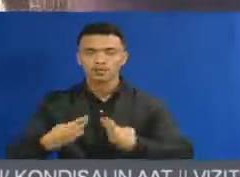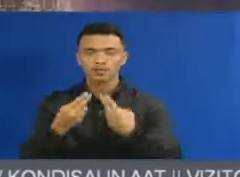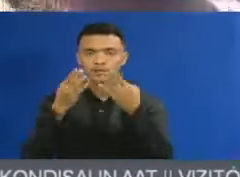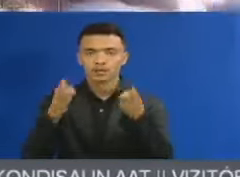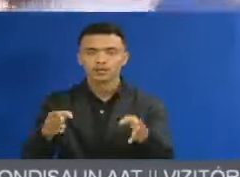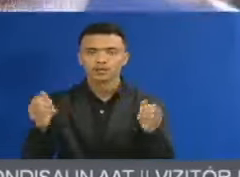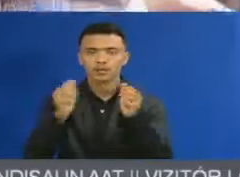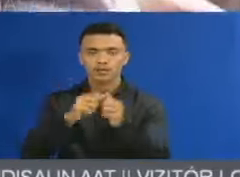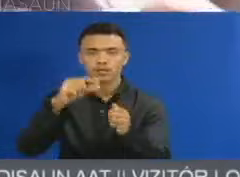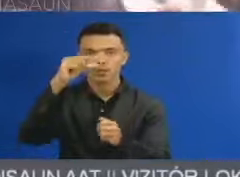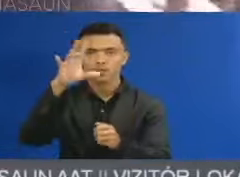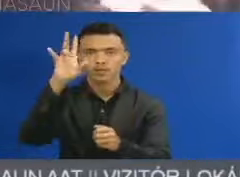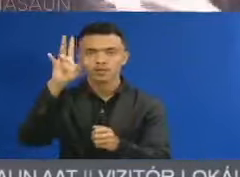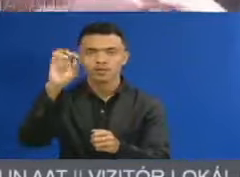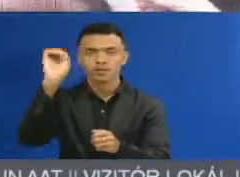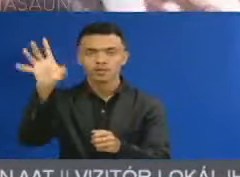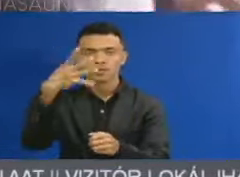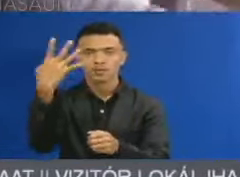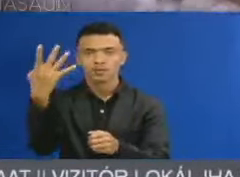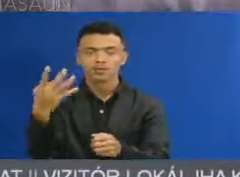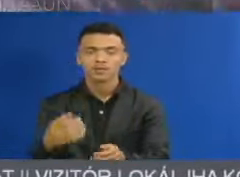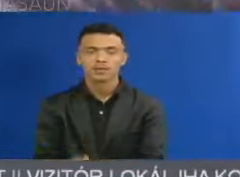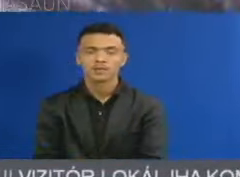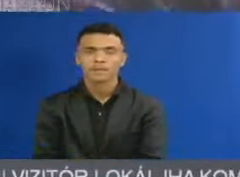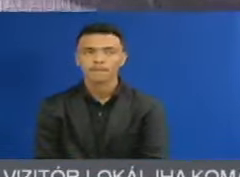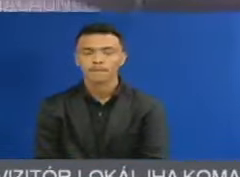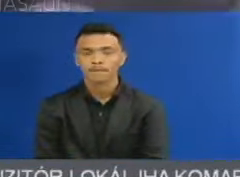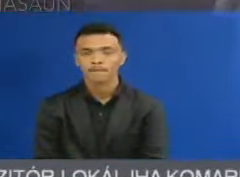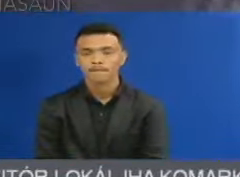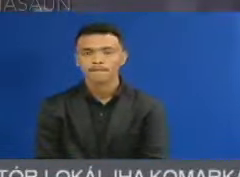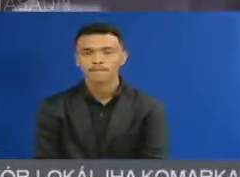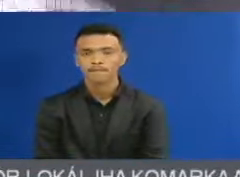7 a 14. Husi Covalima, Santiago Muniz, ba RTTL.